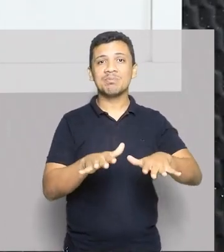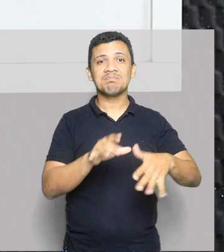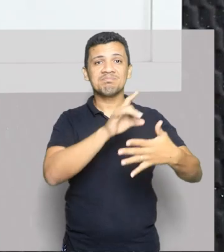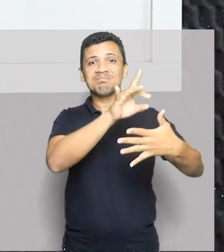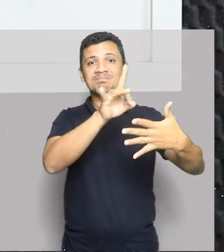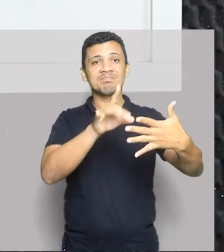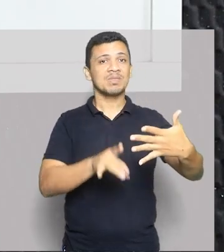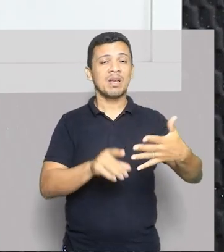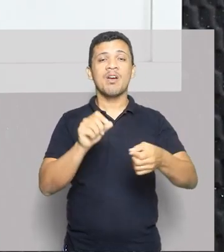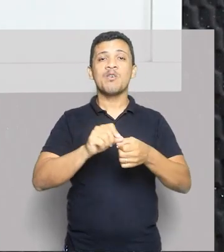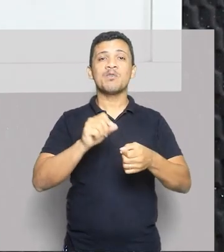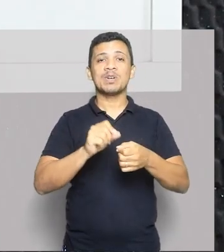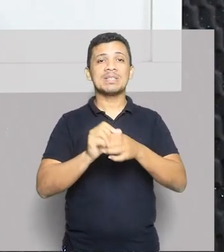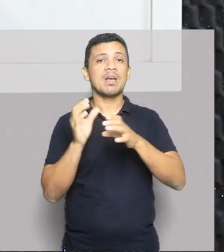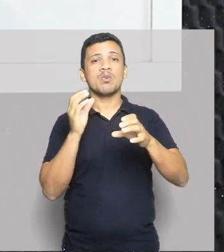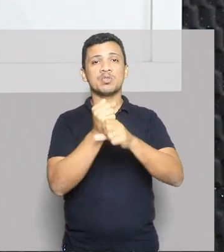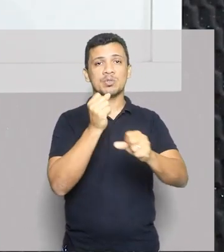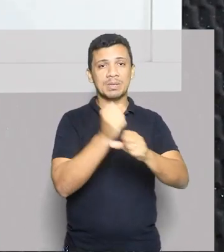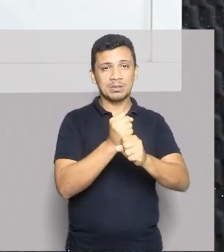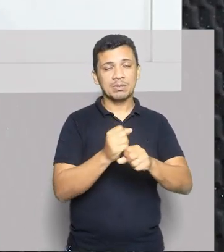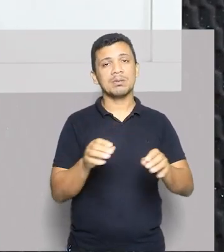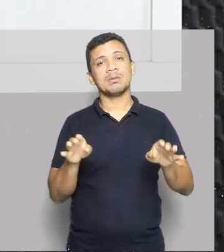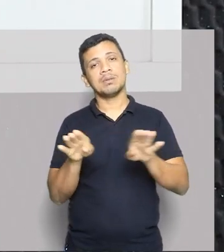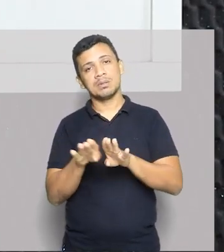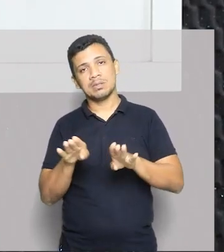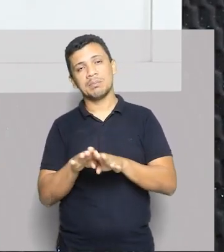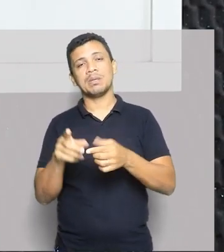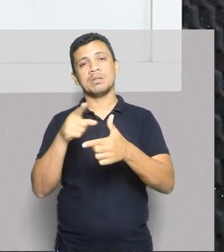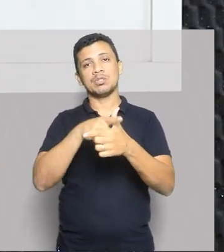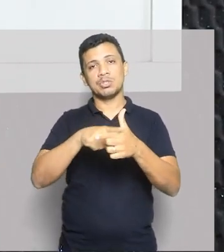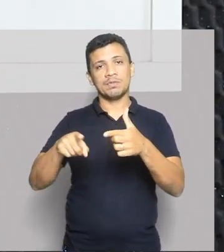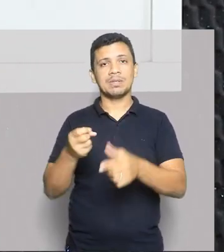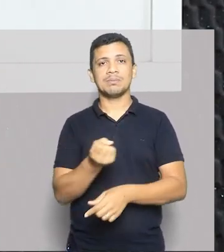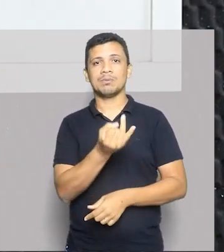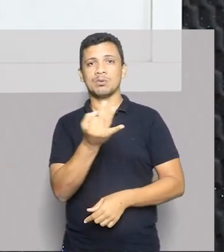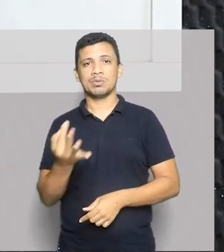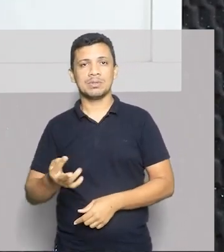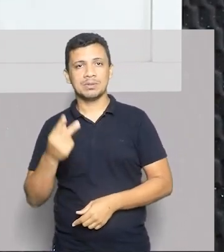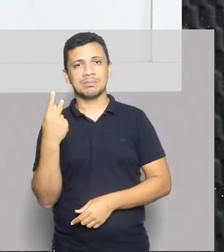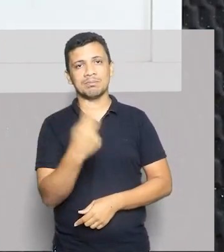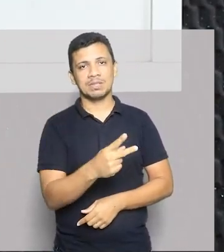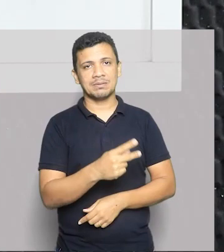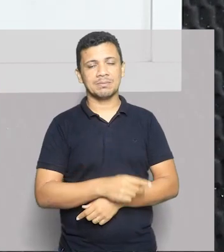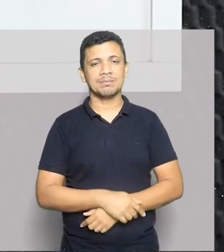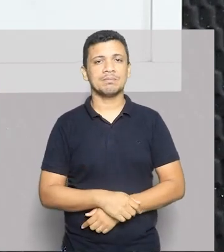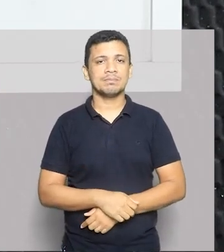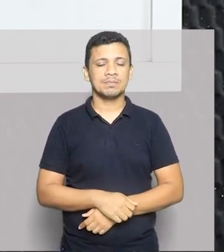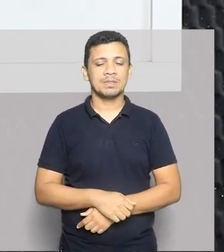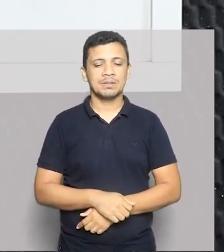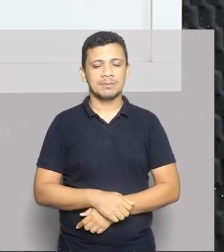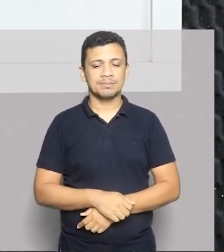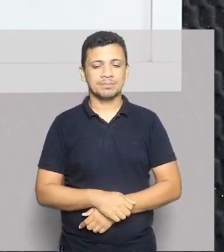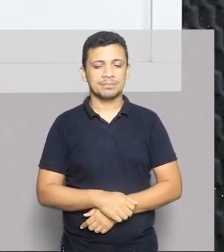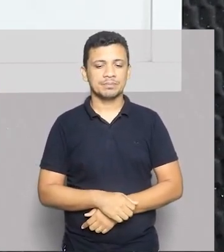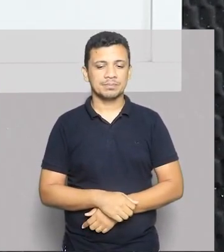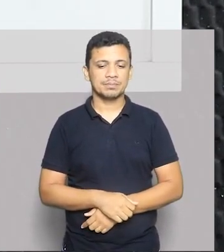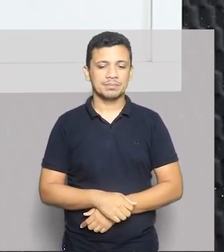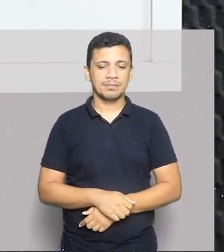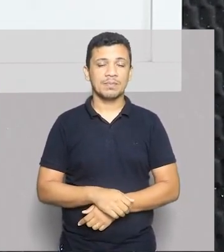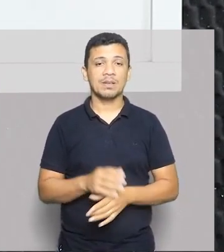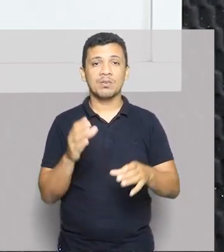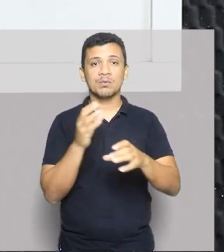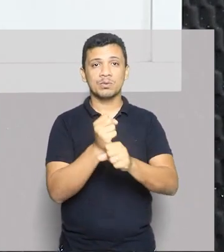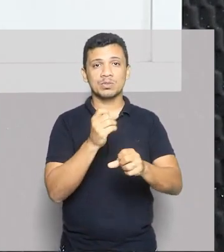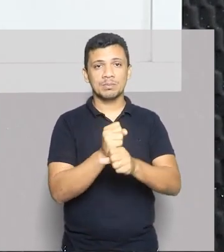vai fazer o somatório deles e dividir pela quantidade deles tão somente, certo? Então, vou dividir aqui, vou